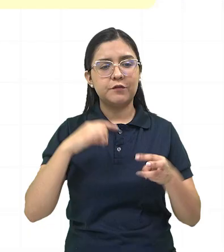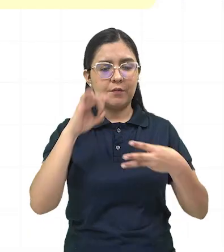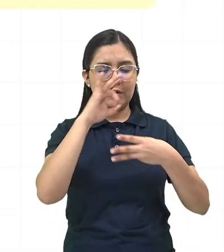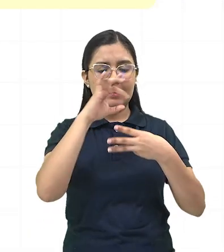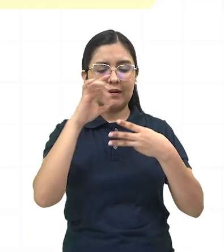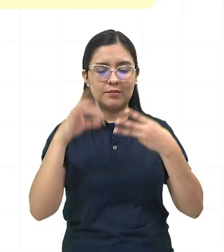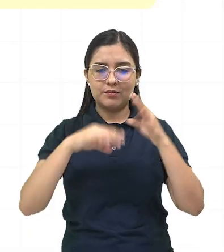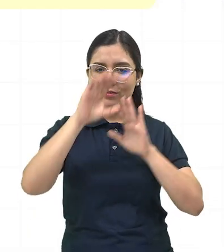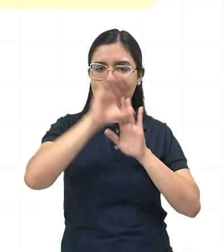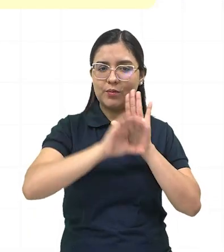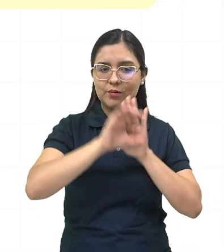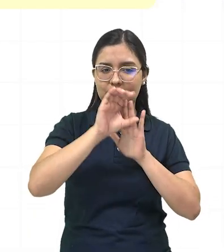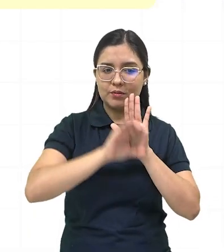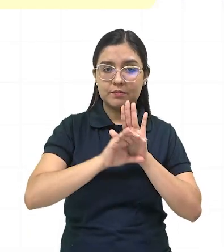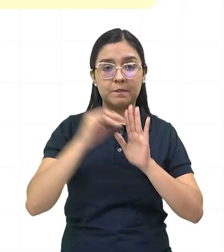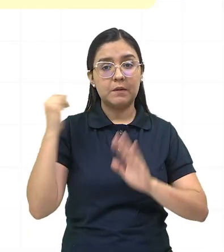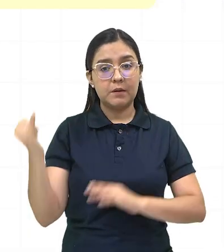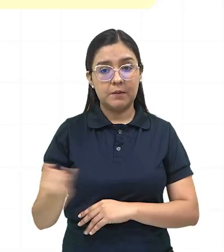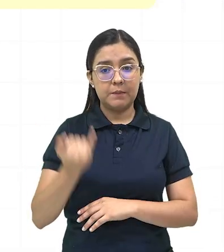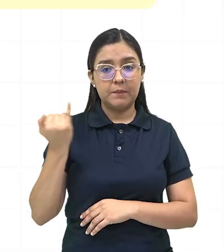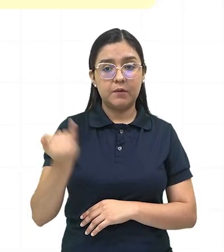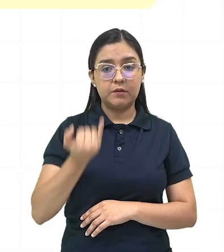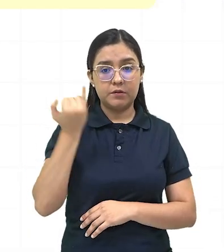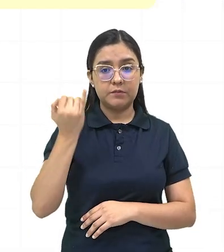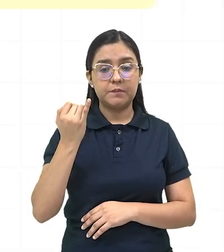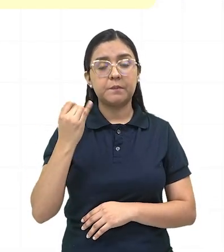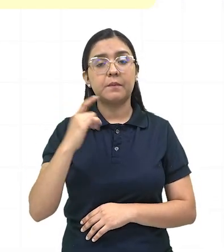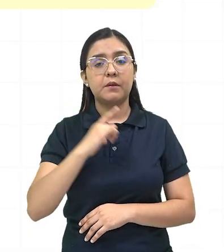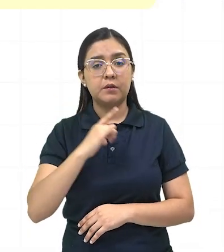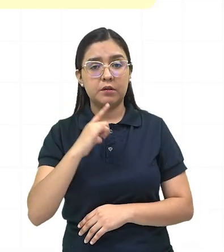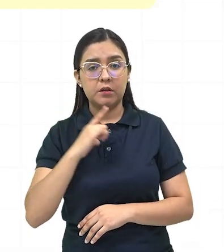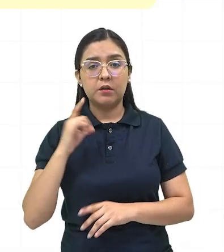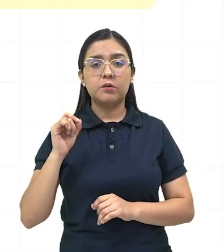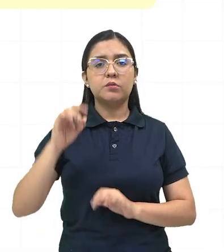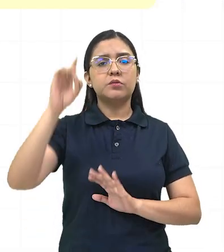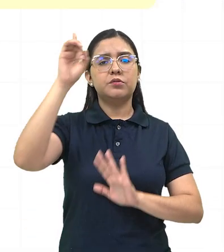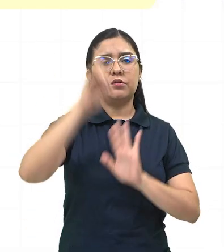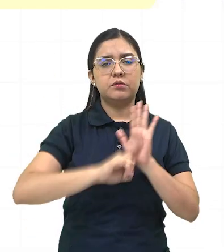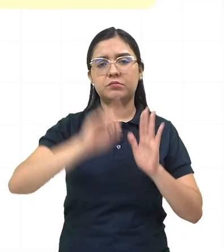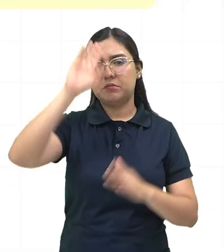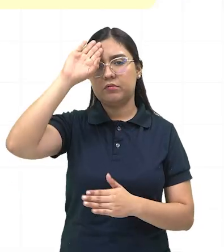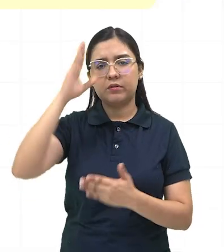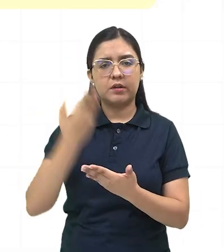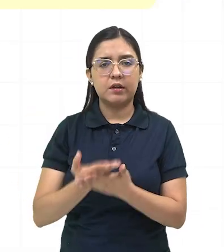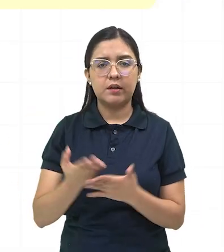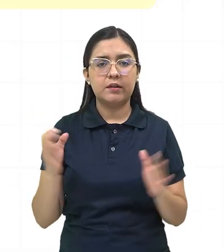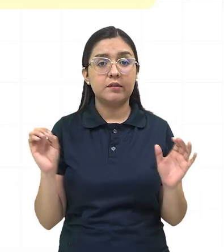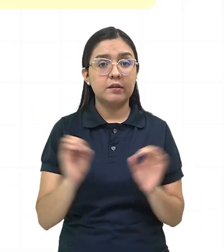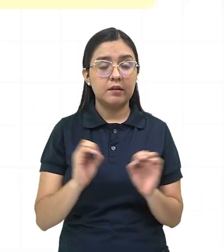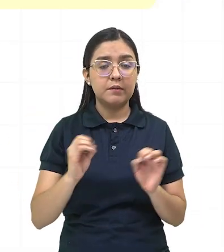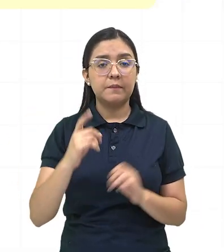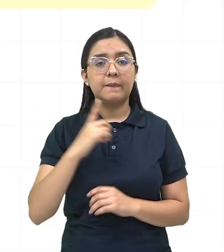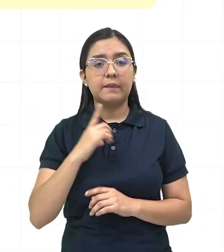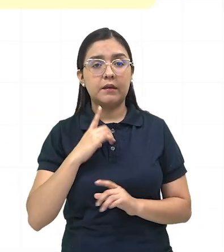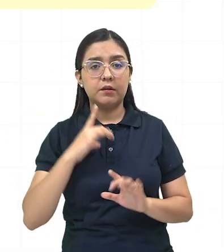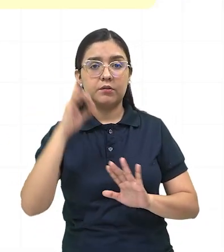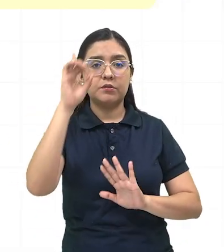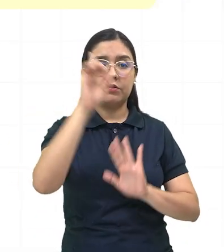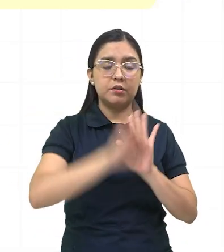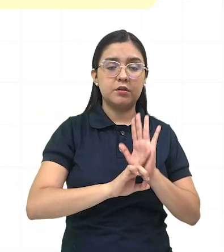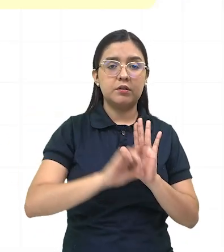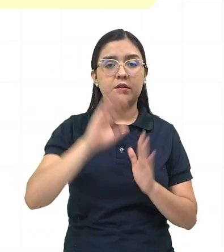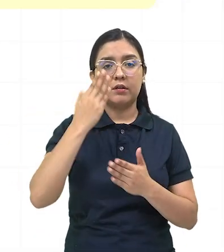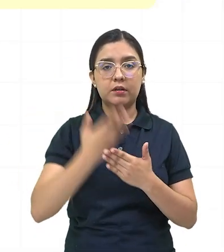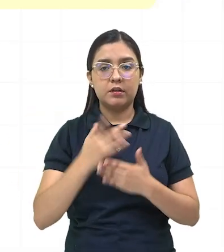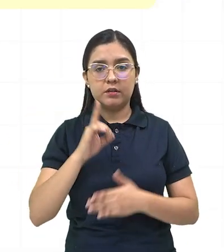desses conceitos. Isso é importante. Nós temos o direito de não crer em nada. Nós temos o direito de crer em